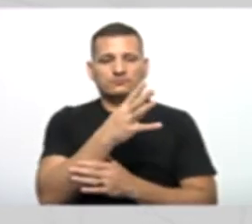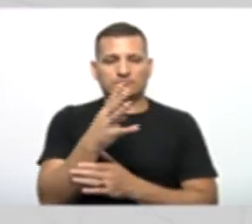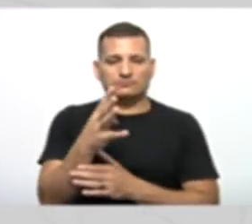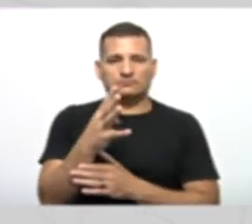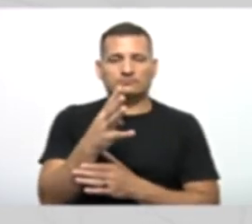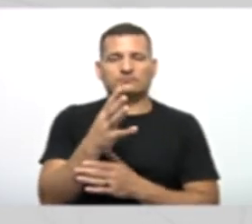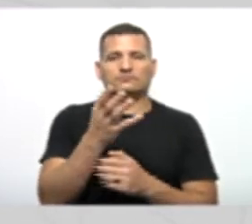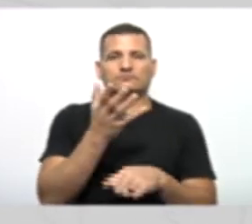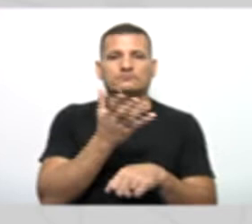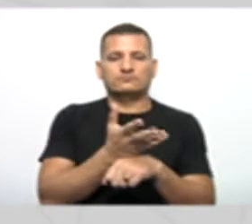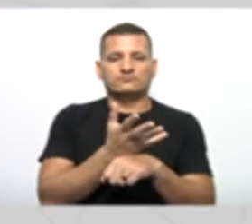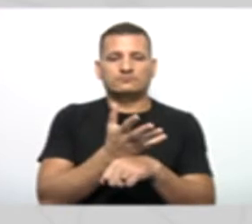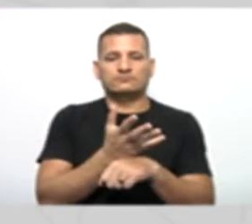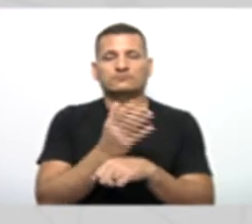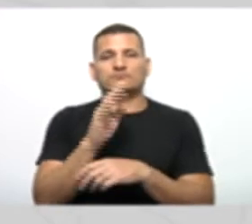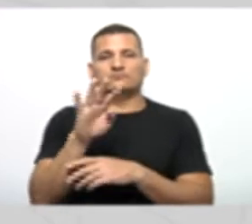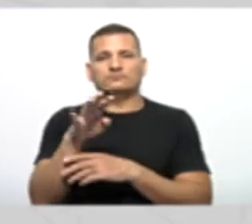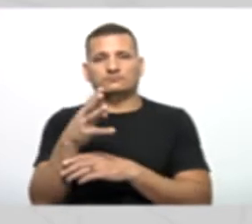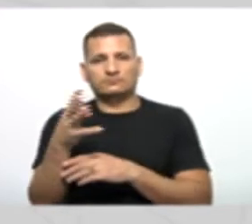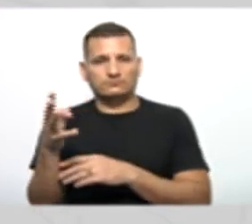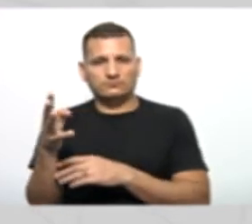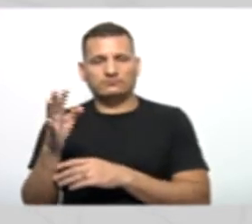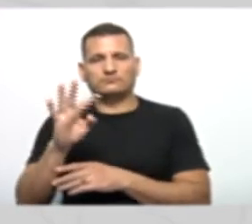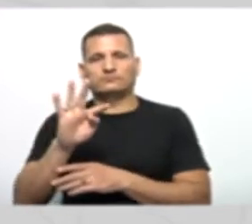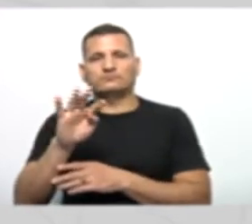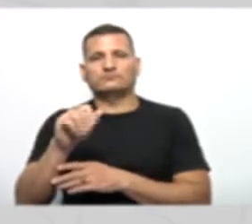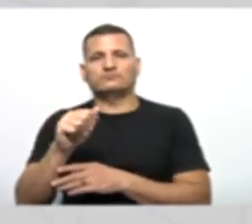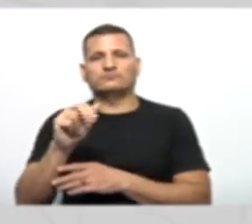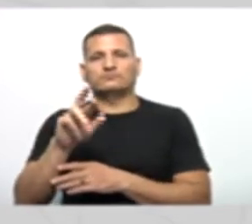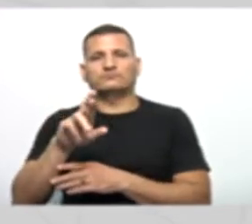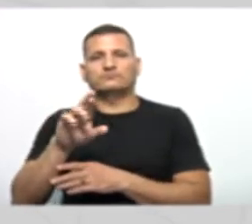tabela disciplina e a tabela tarefas.